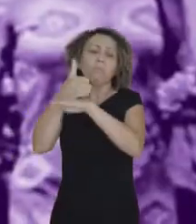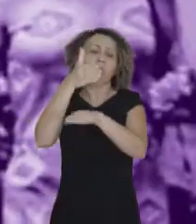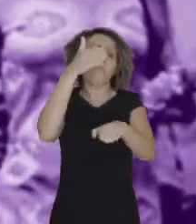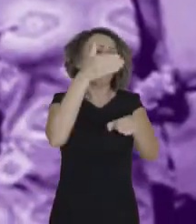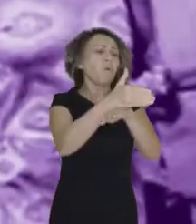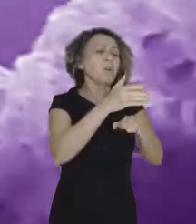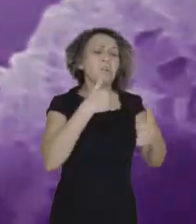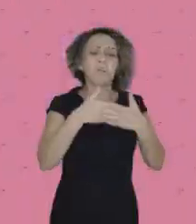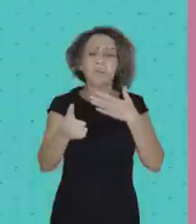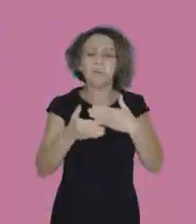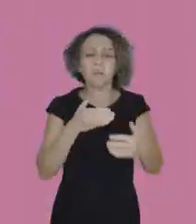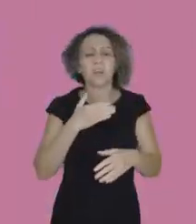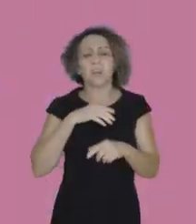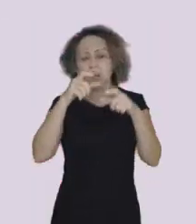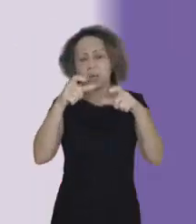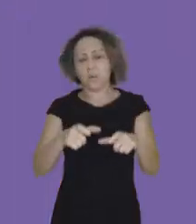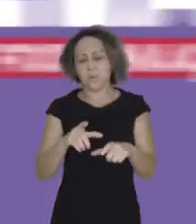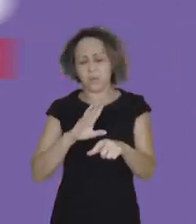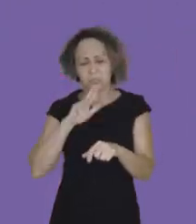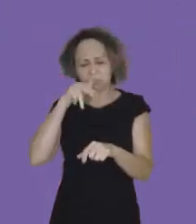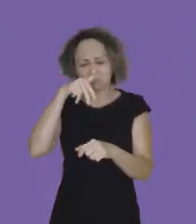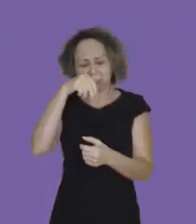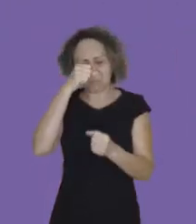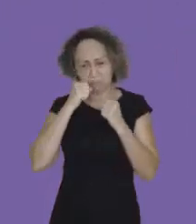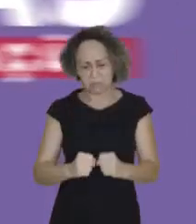de poder.